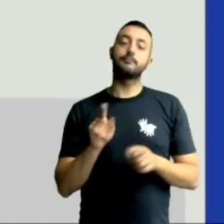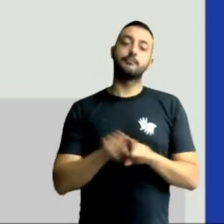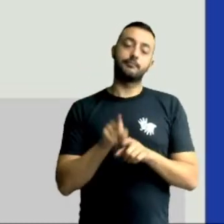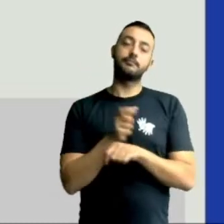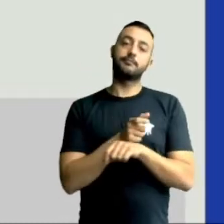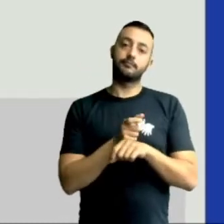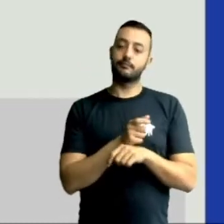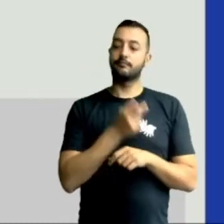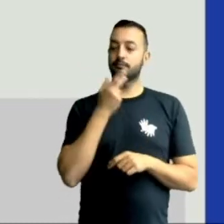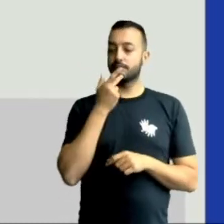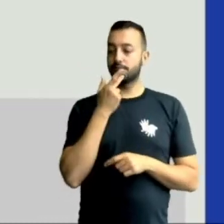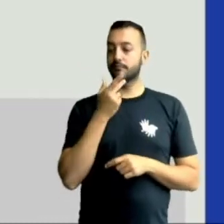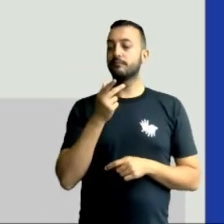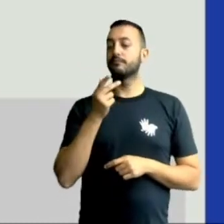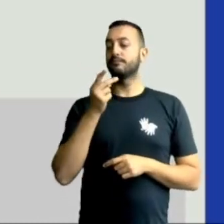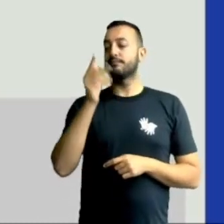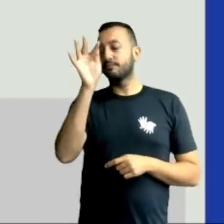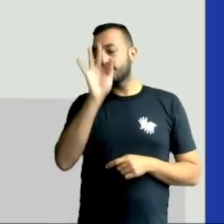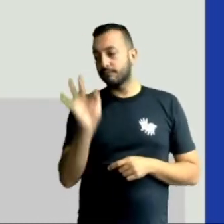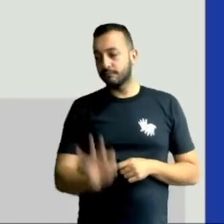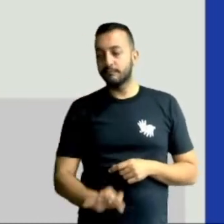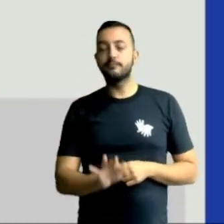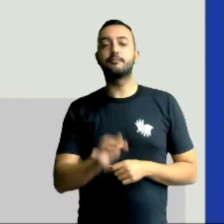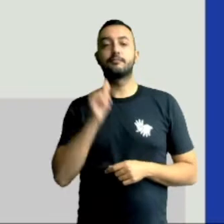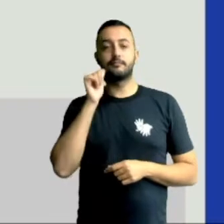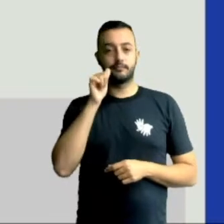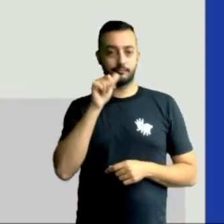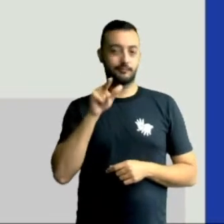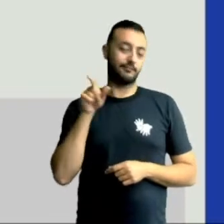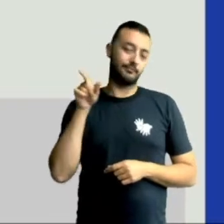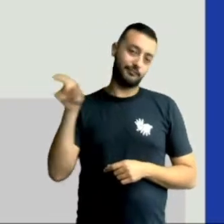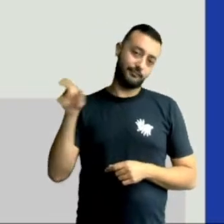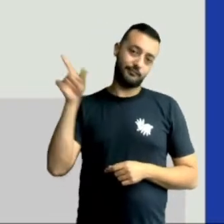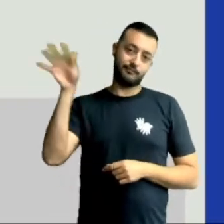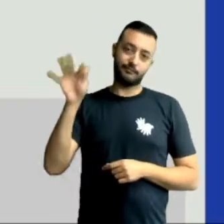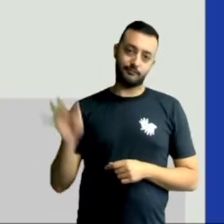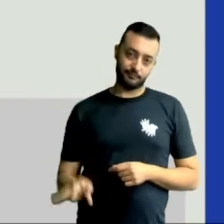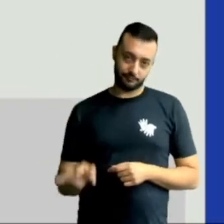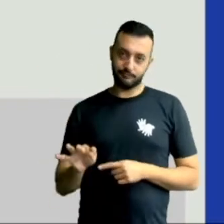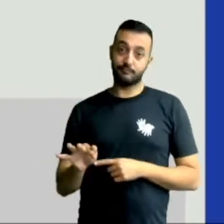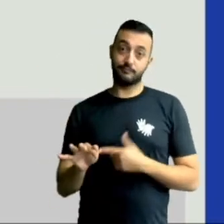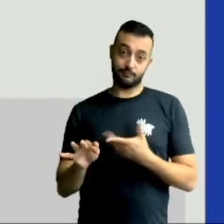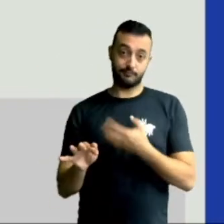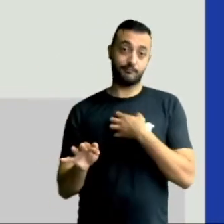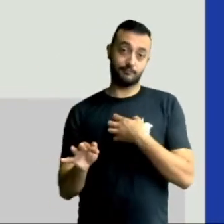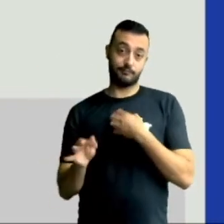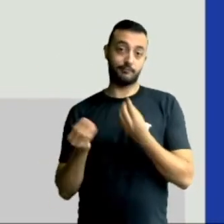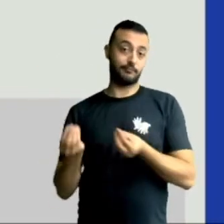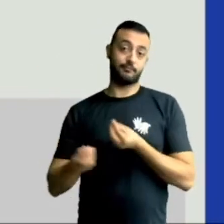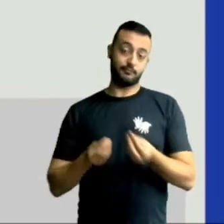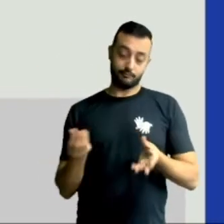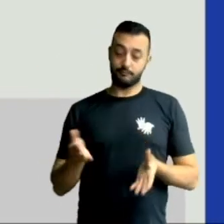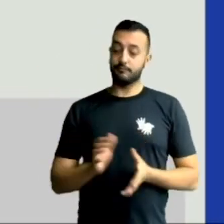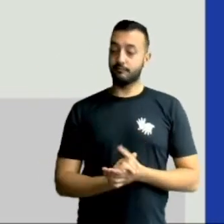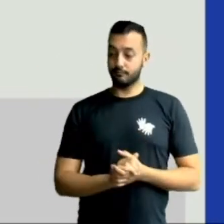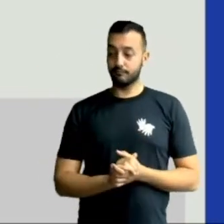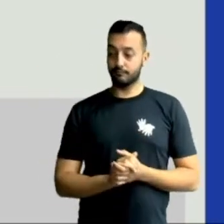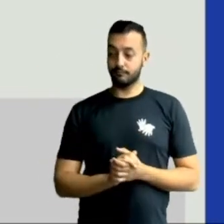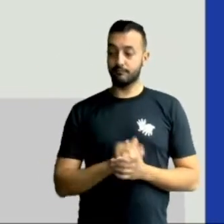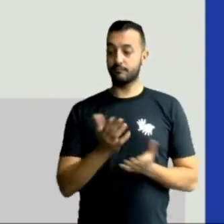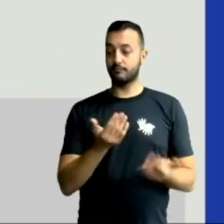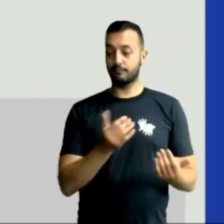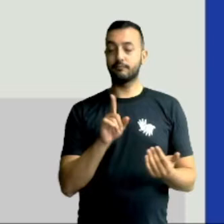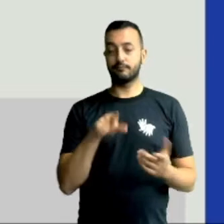Mariana está feliz aí, ó. Tá, no caso, atribuindo aí um estado de como Mariana está. O jovem